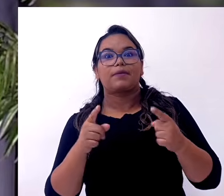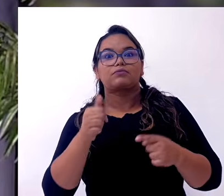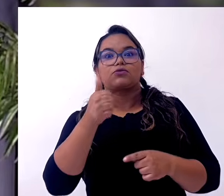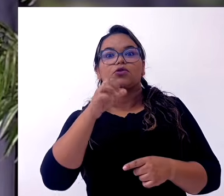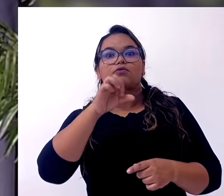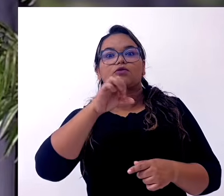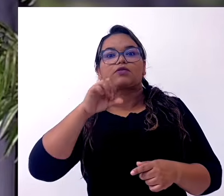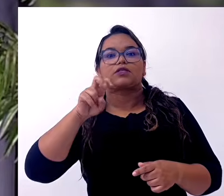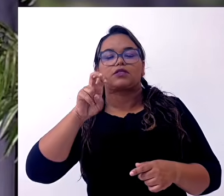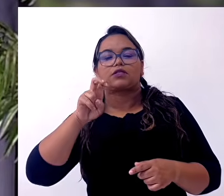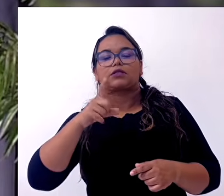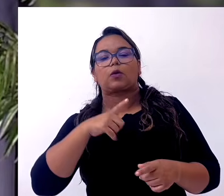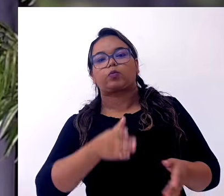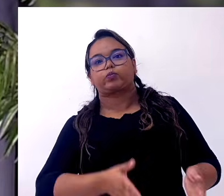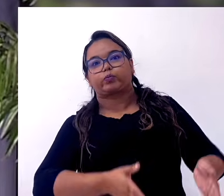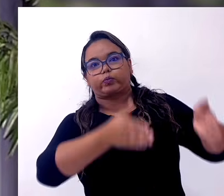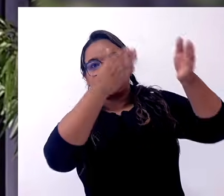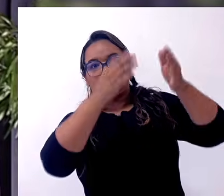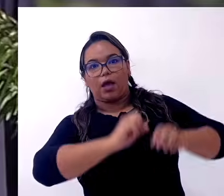dentro.